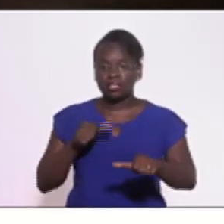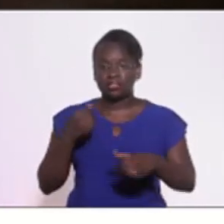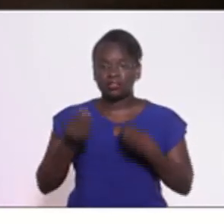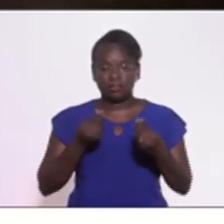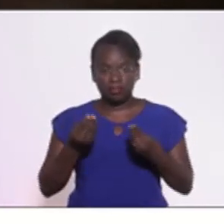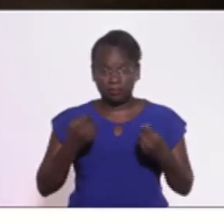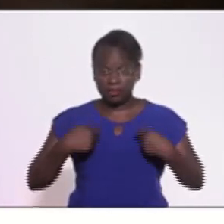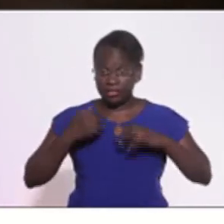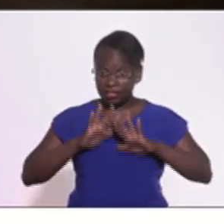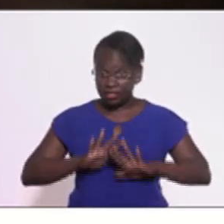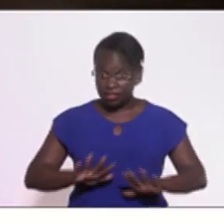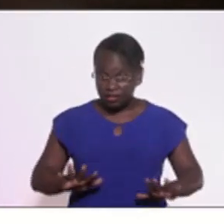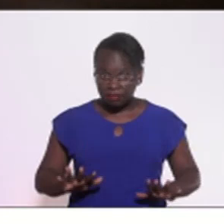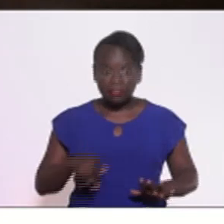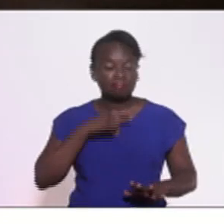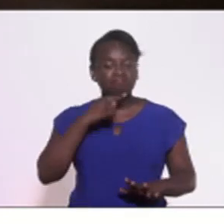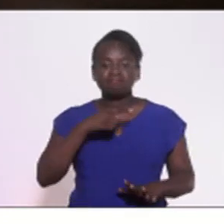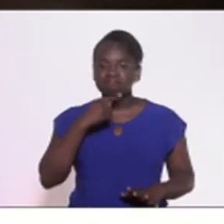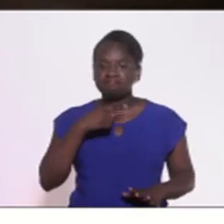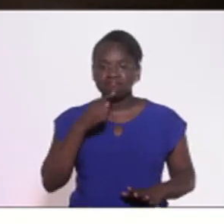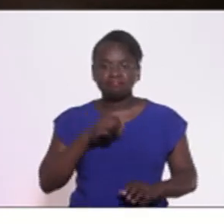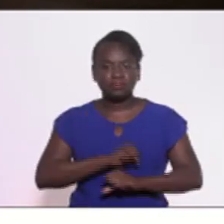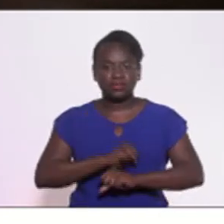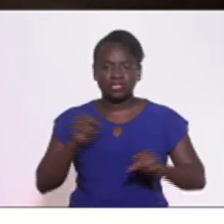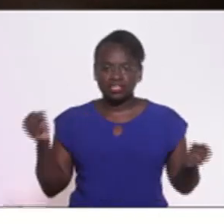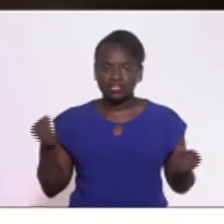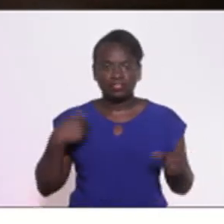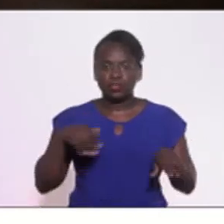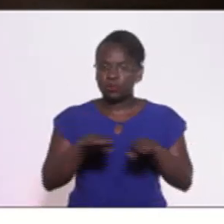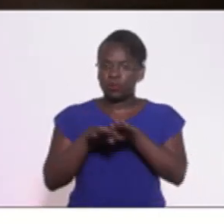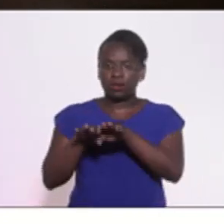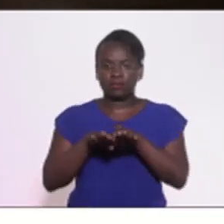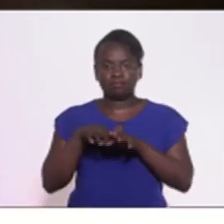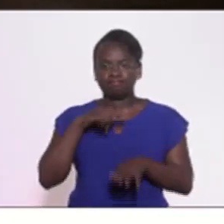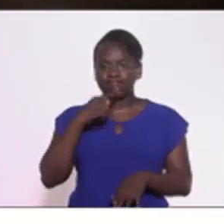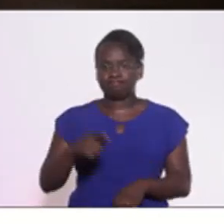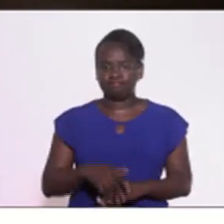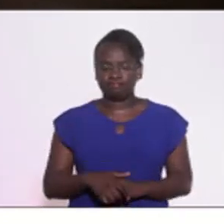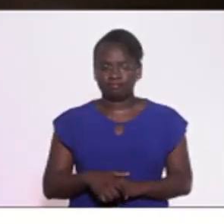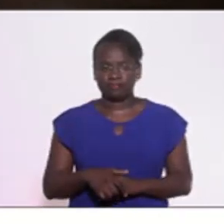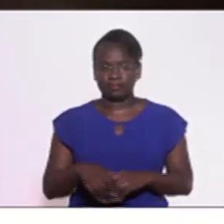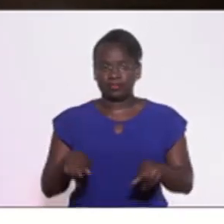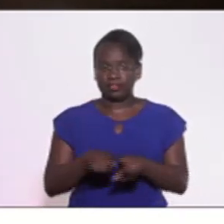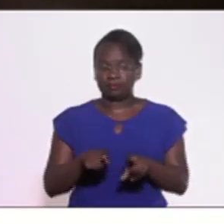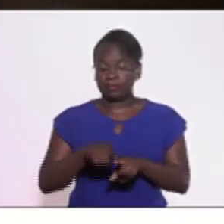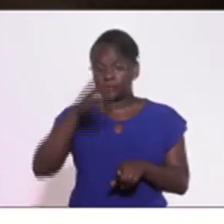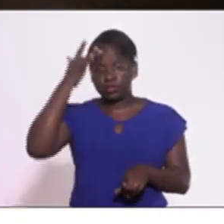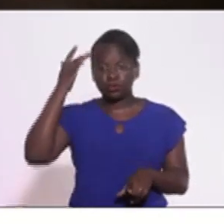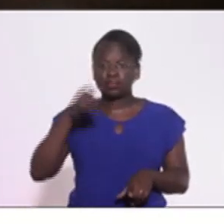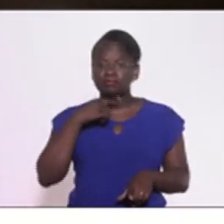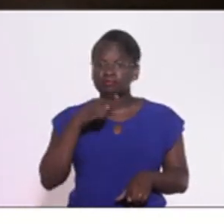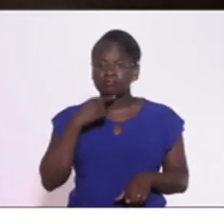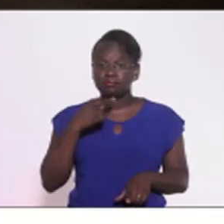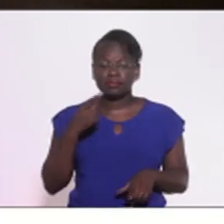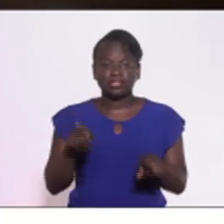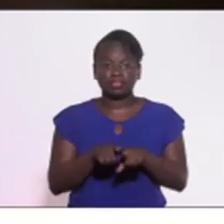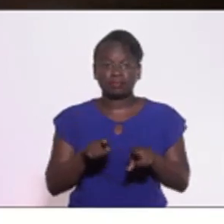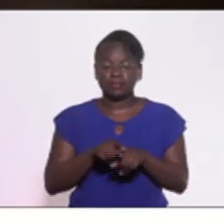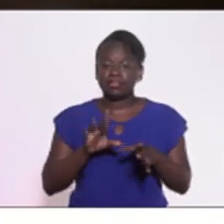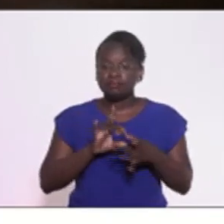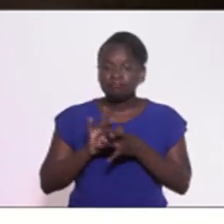essa serenidade, você não será capaz de desfrutar da igualdade. Ninguém consegue desfrutar também